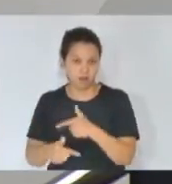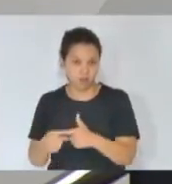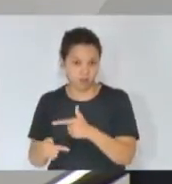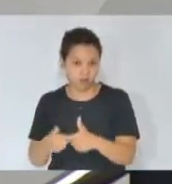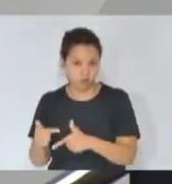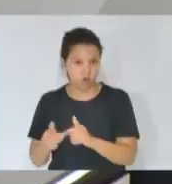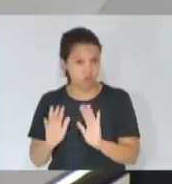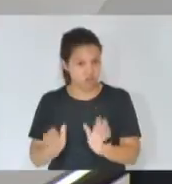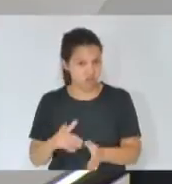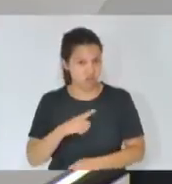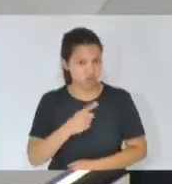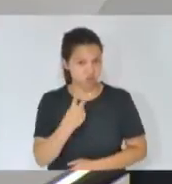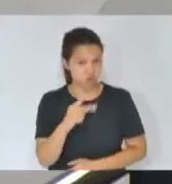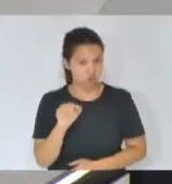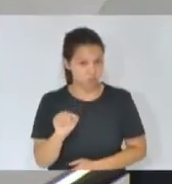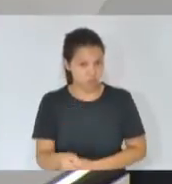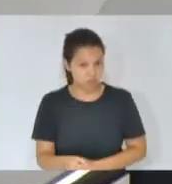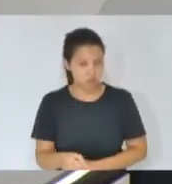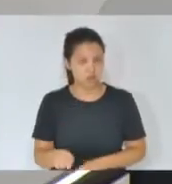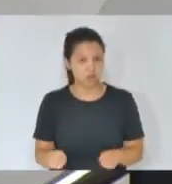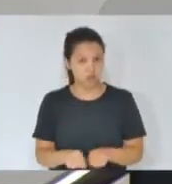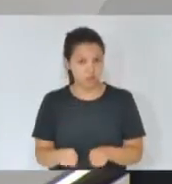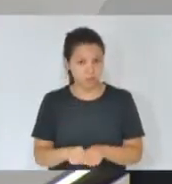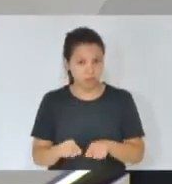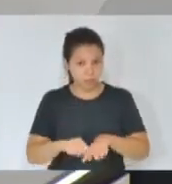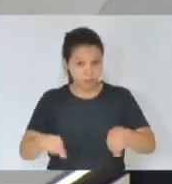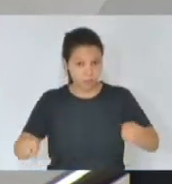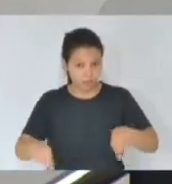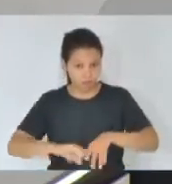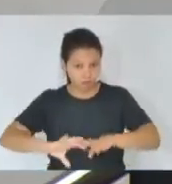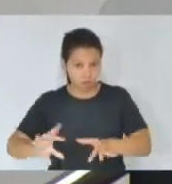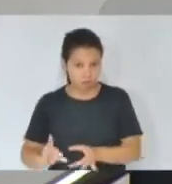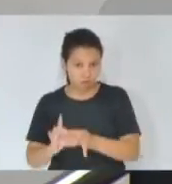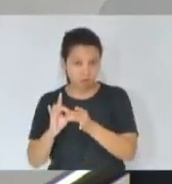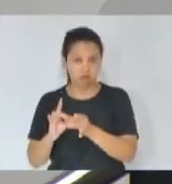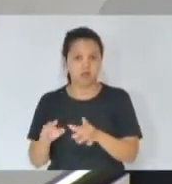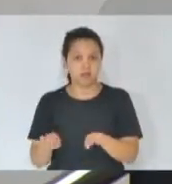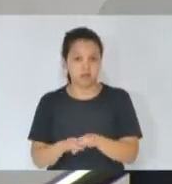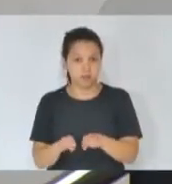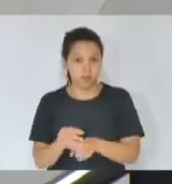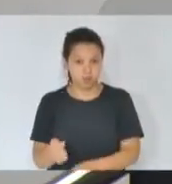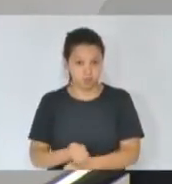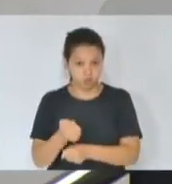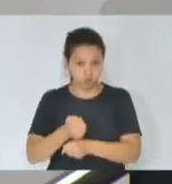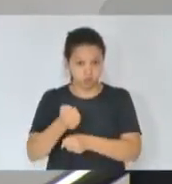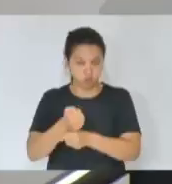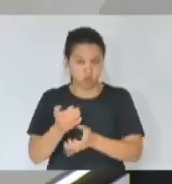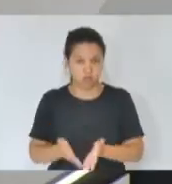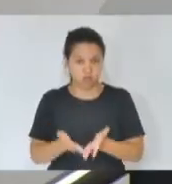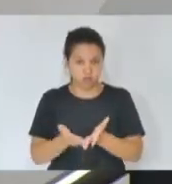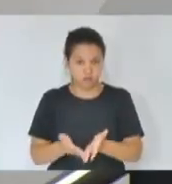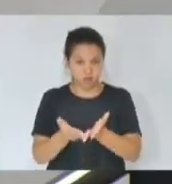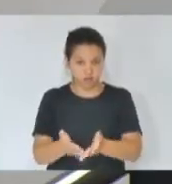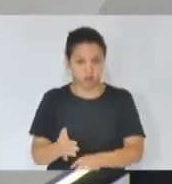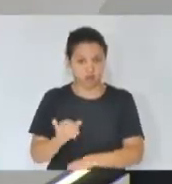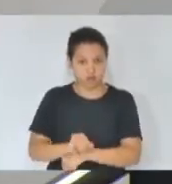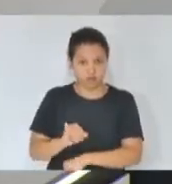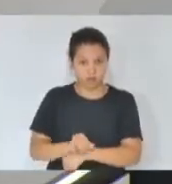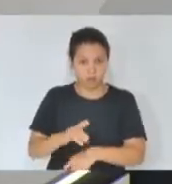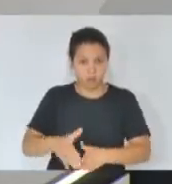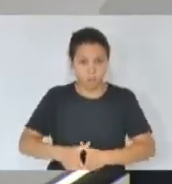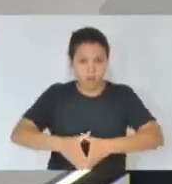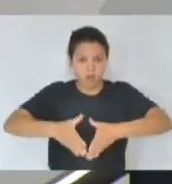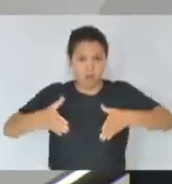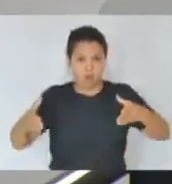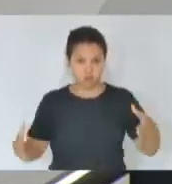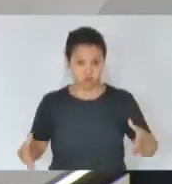Planeja unificar a planta. Planeja construir em Navegantes e Itajaí o maior complexo industrial